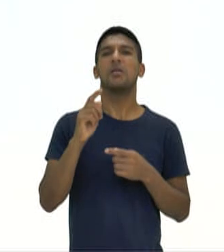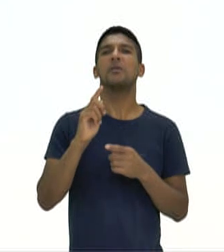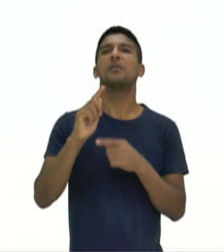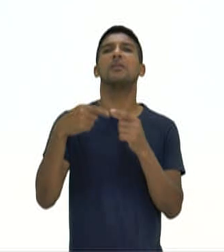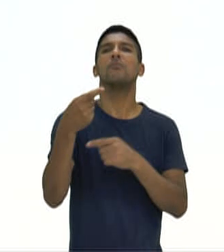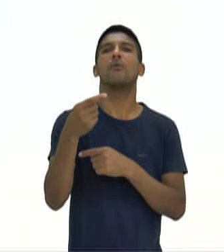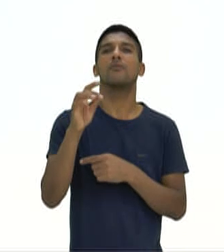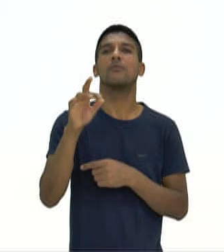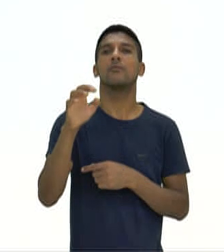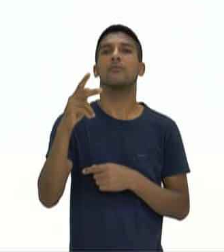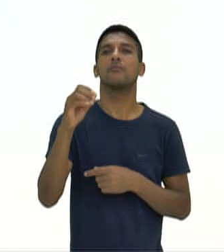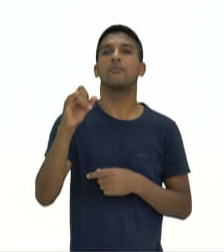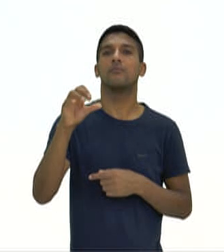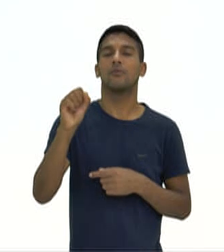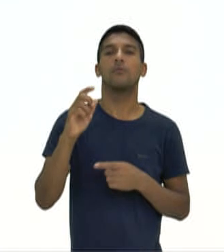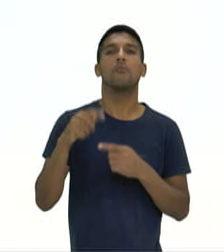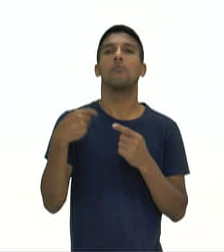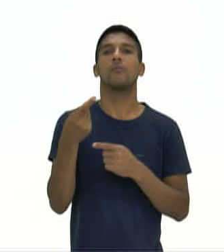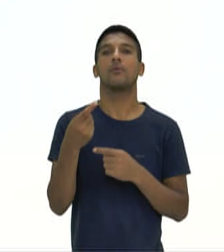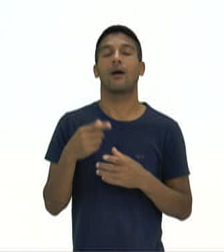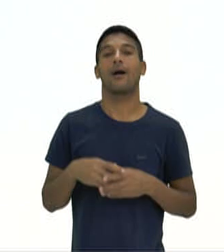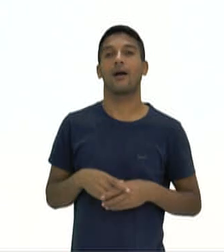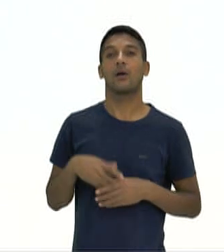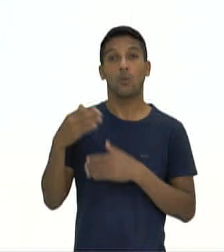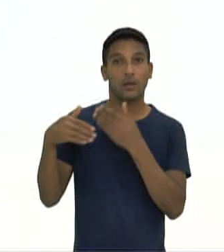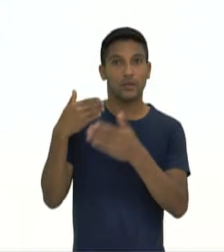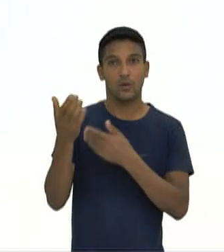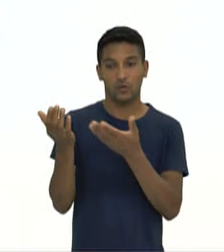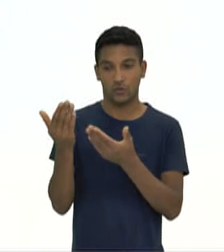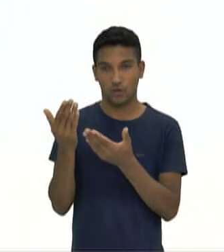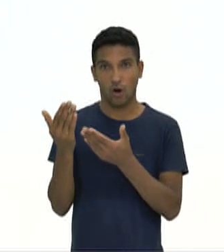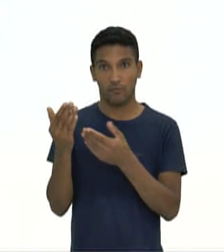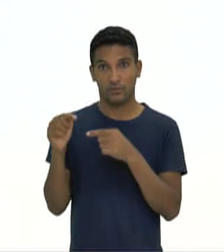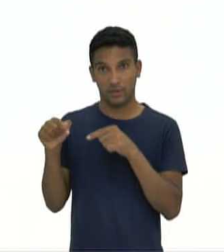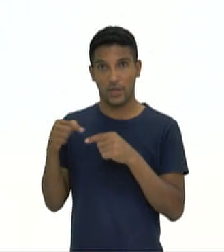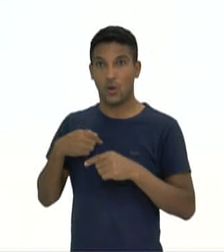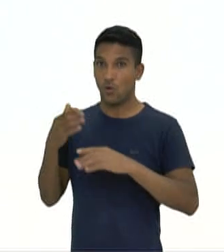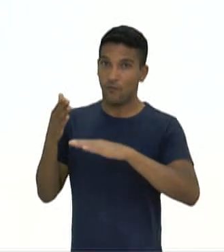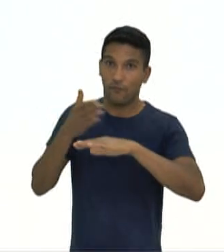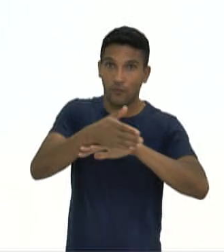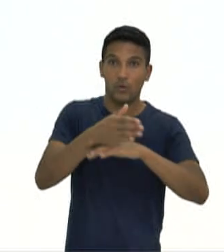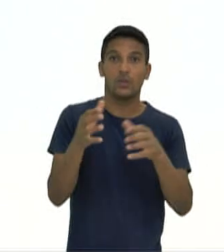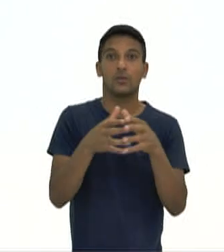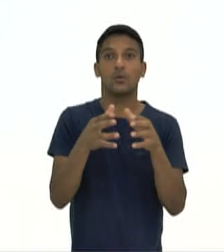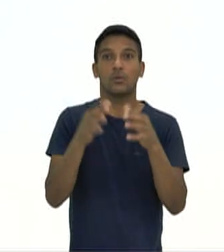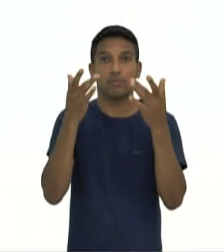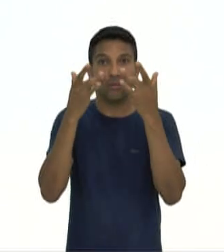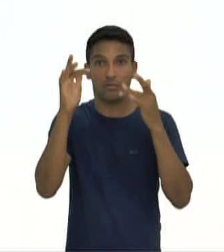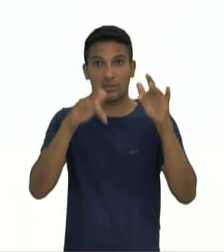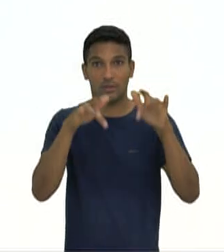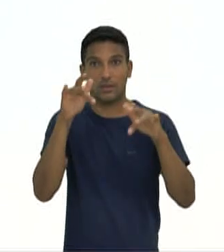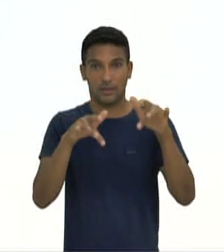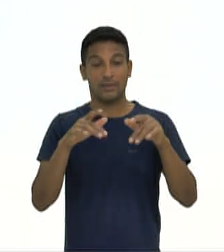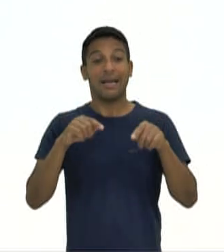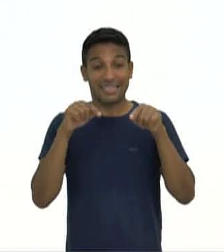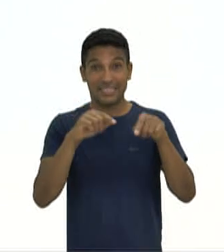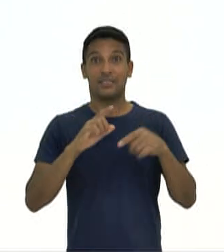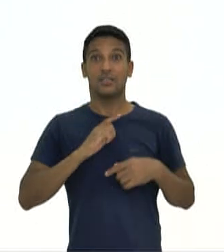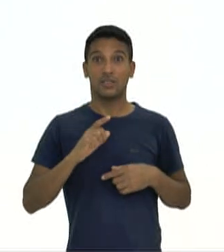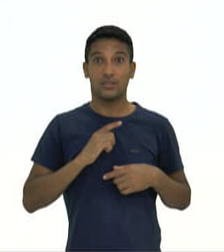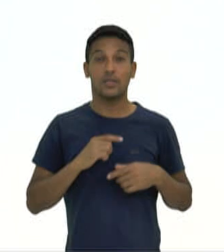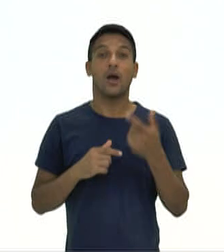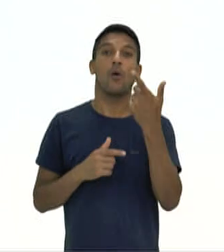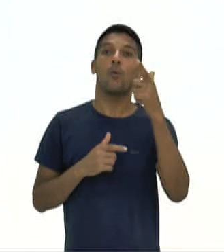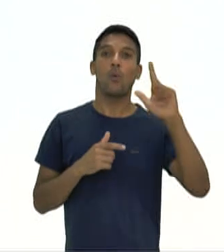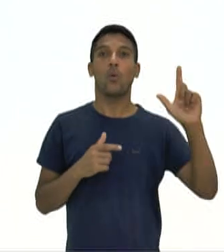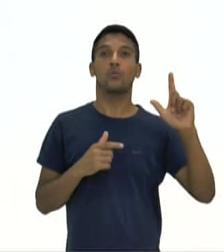depois? Depois, mais jovem, eu comecei a me envolver com grupos de teatro, circular por onde circulavam escritores, e tive a sorte